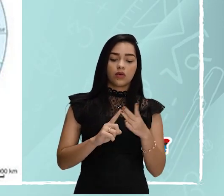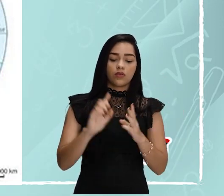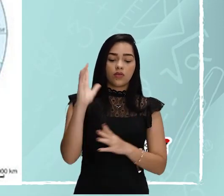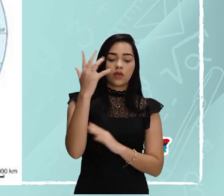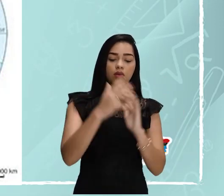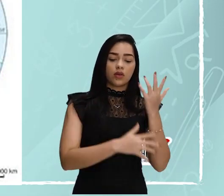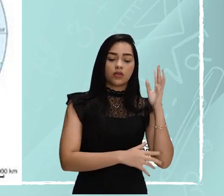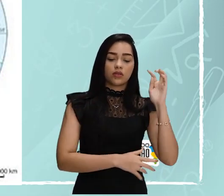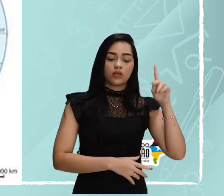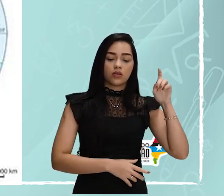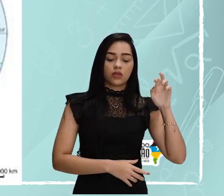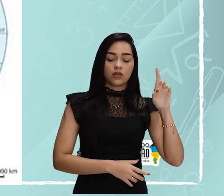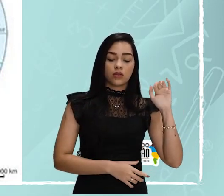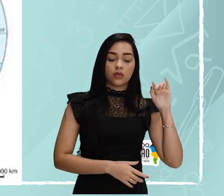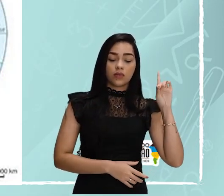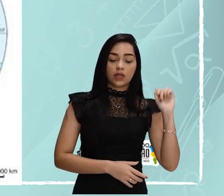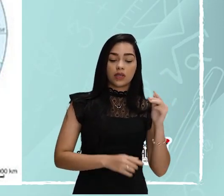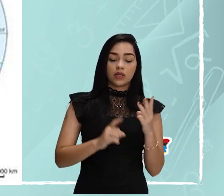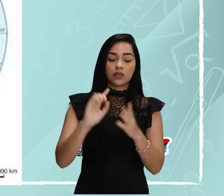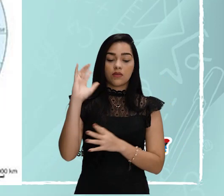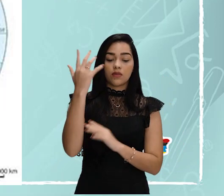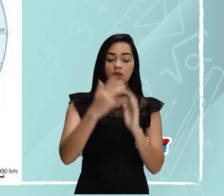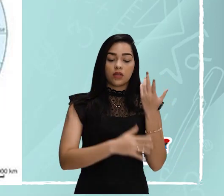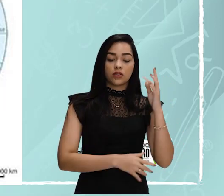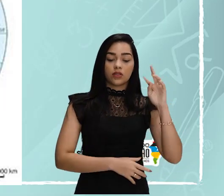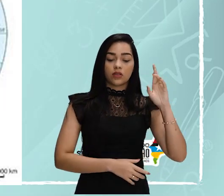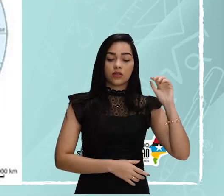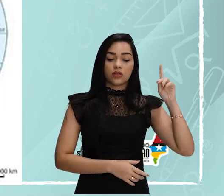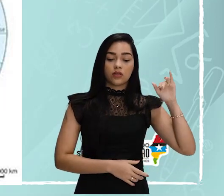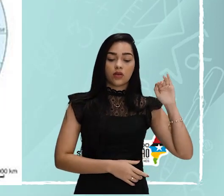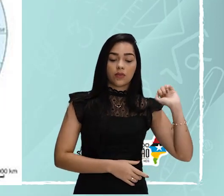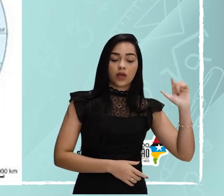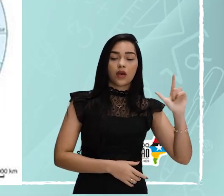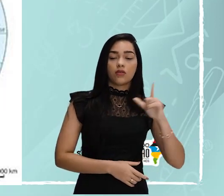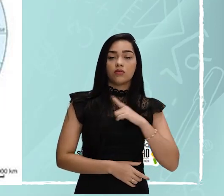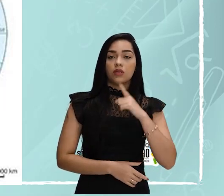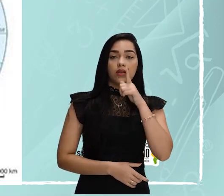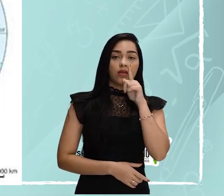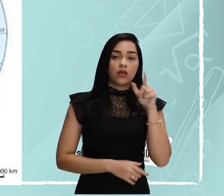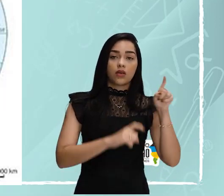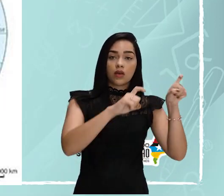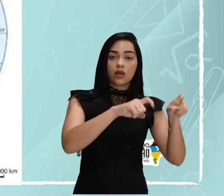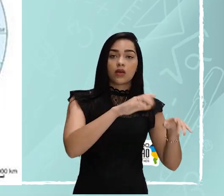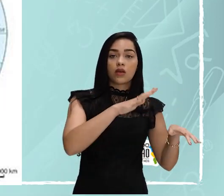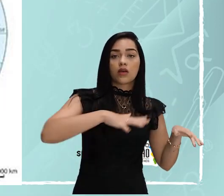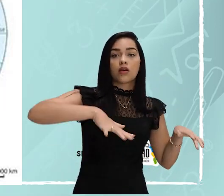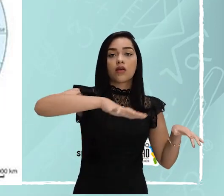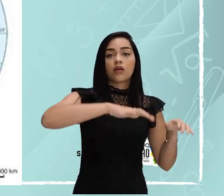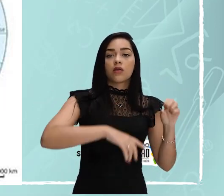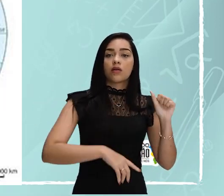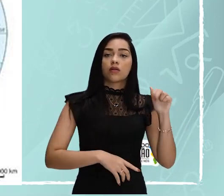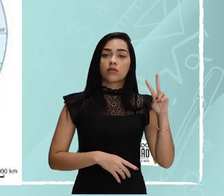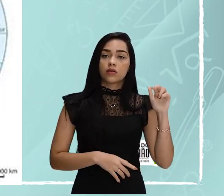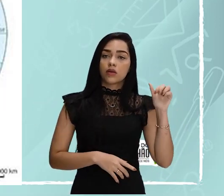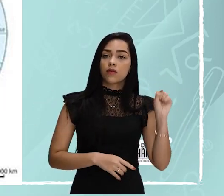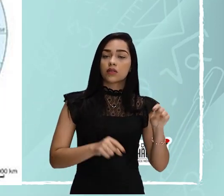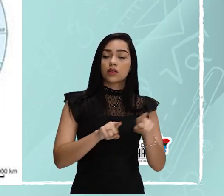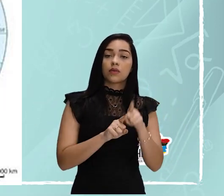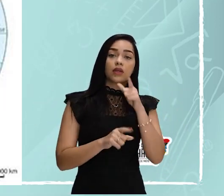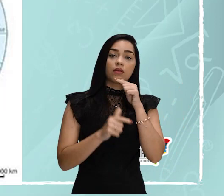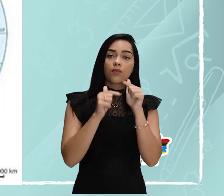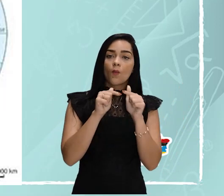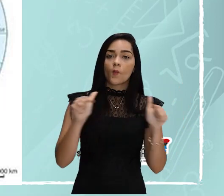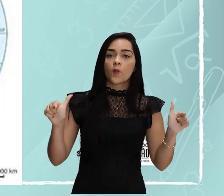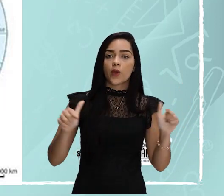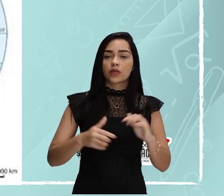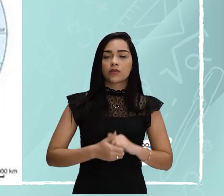temperada, floresta tropical, né? Existem os campos, savana e desertos.